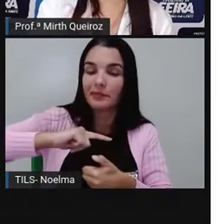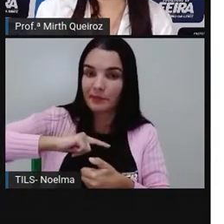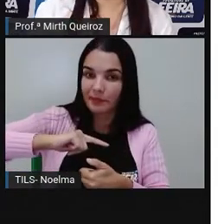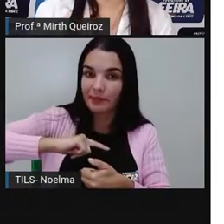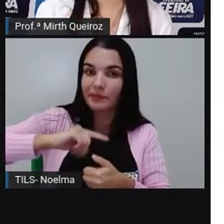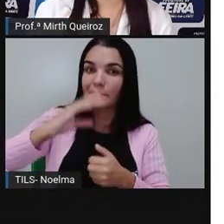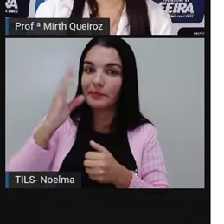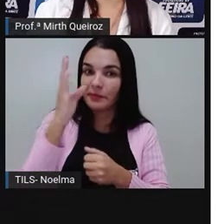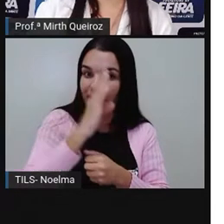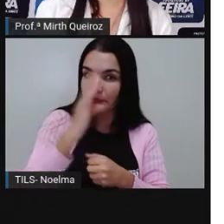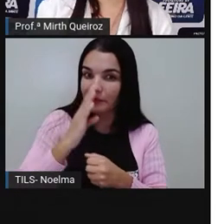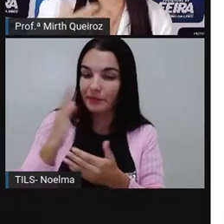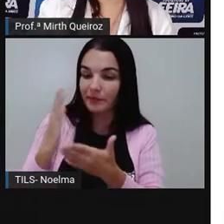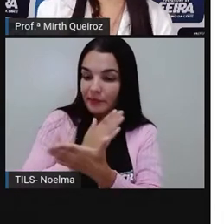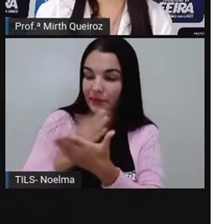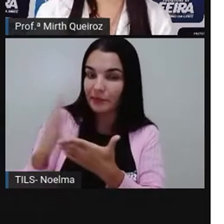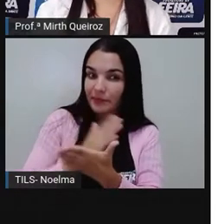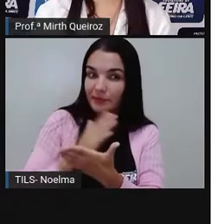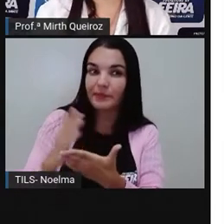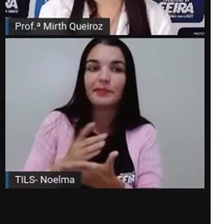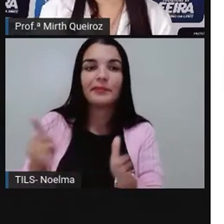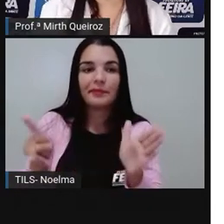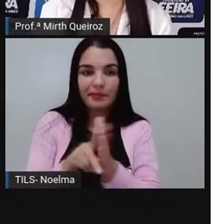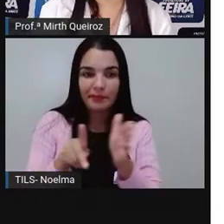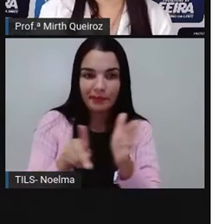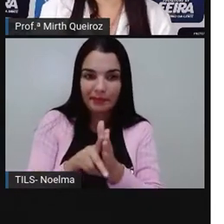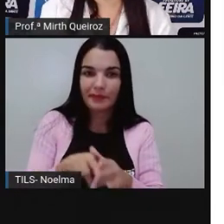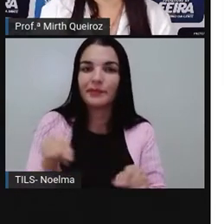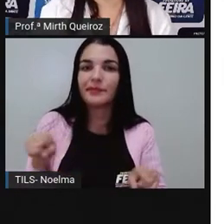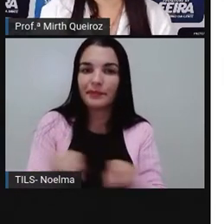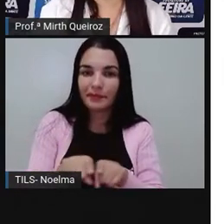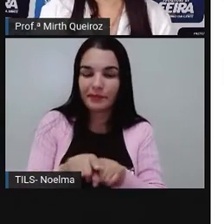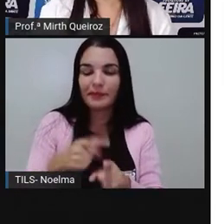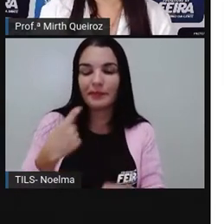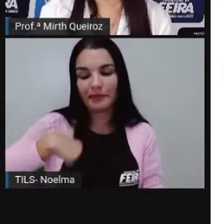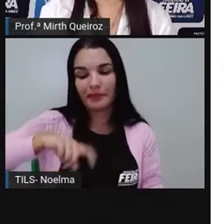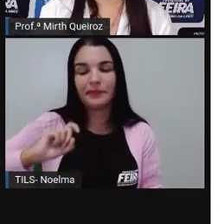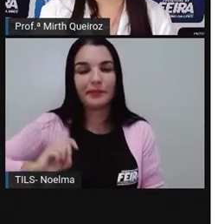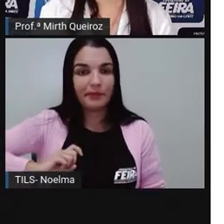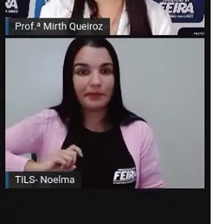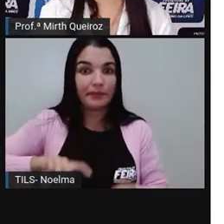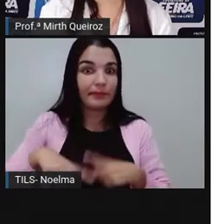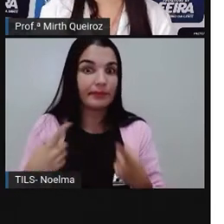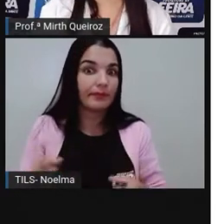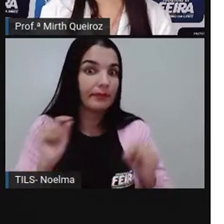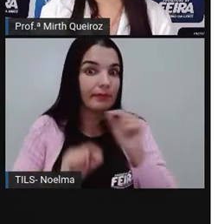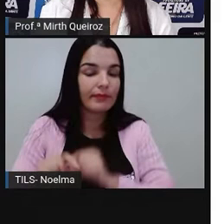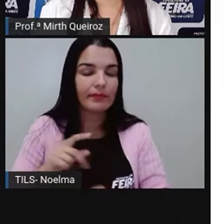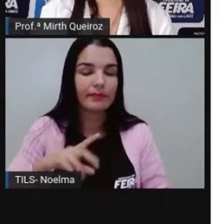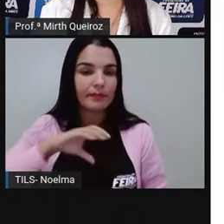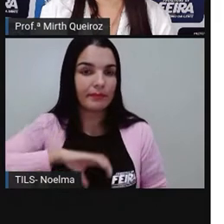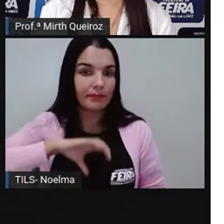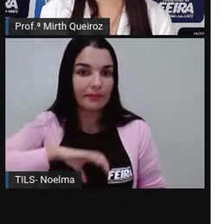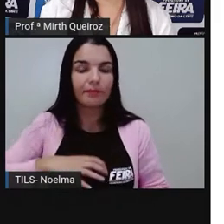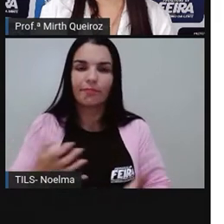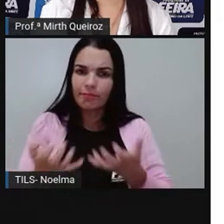do Brasil, que pertencia aí à Espanha. E aí os portugueses resolveram também buscar